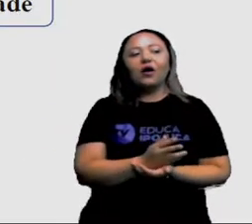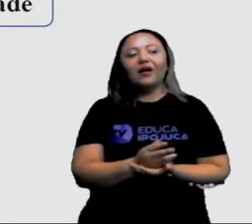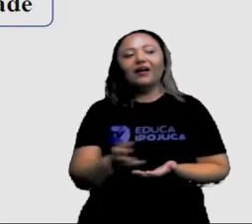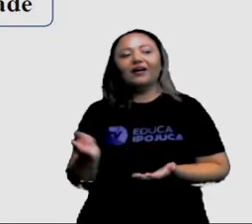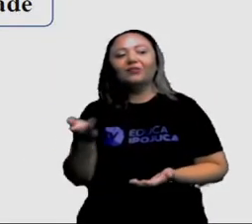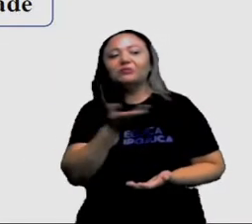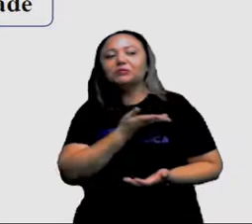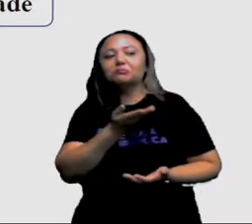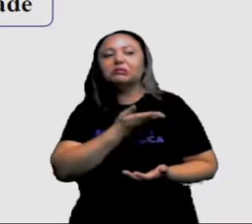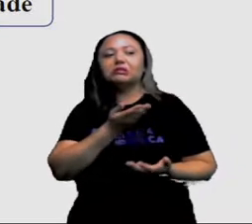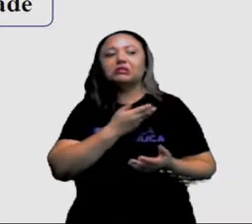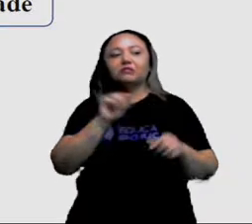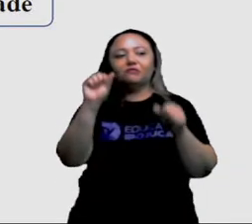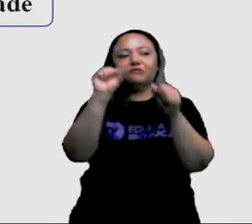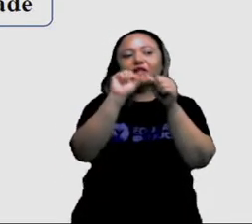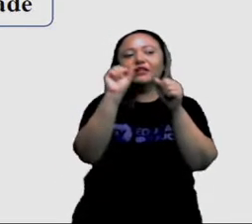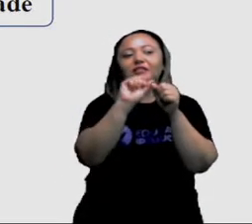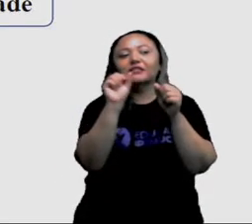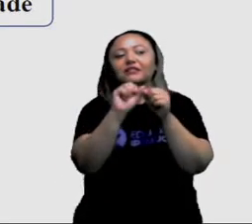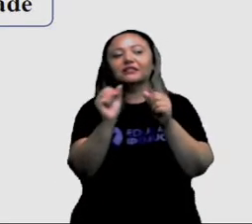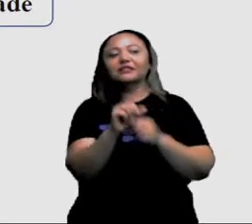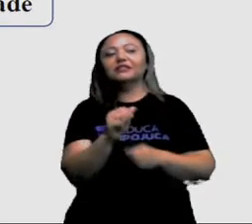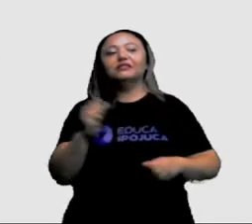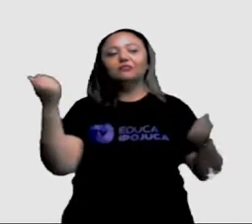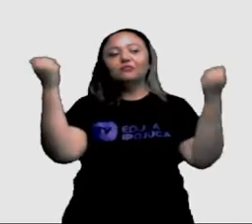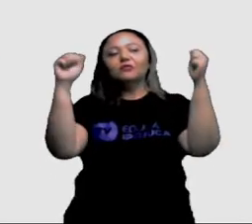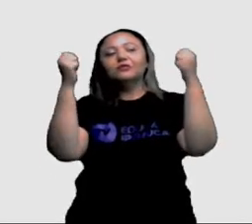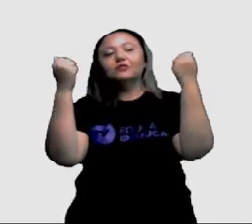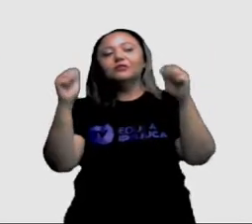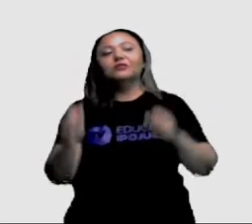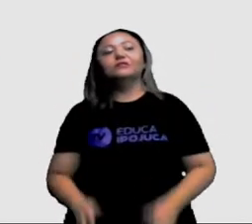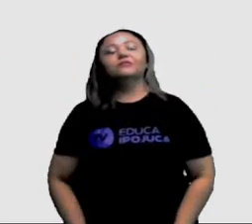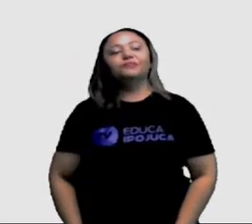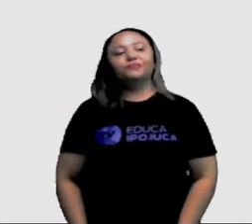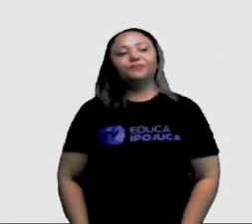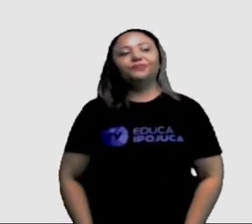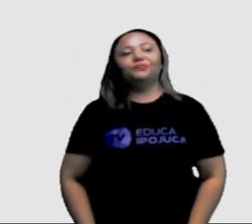amiguinhos ali fazendo, trazendo um exercício para vocês.